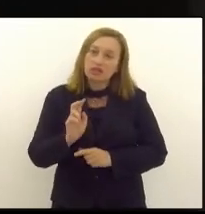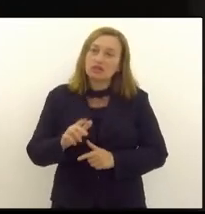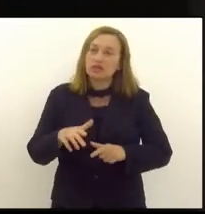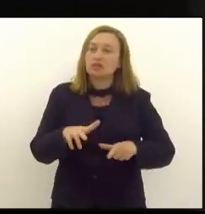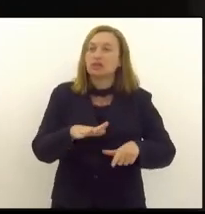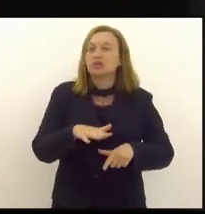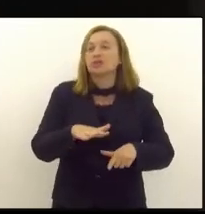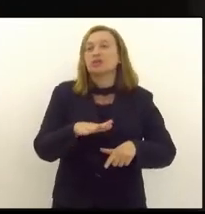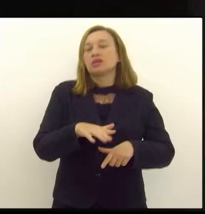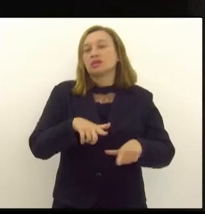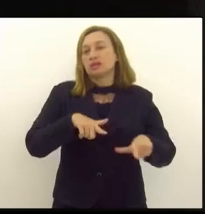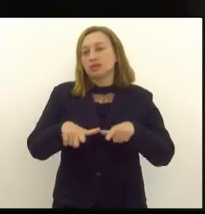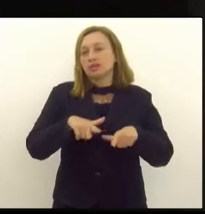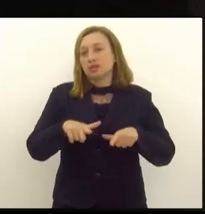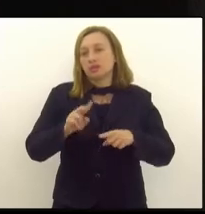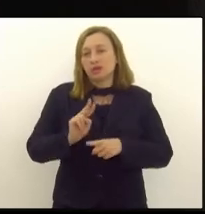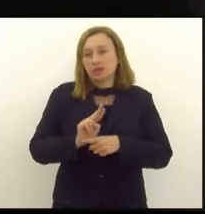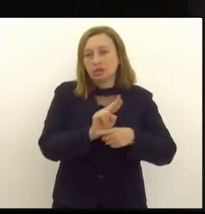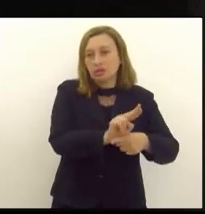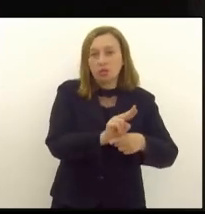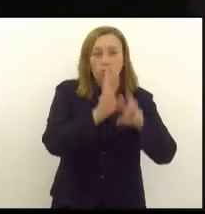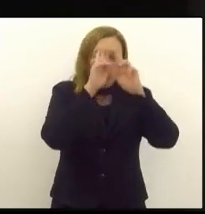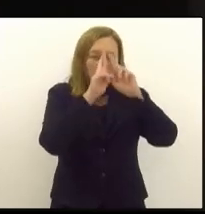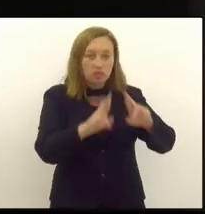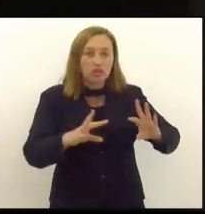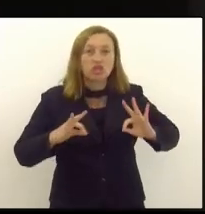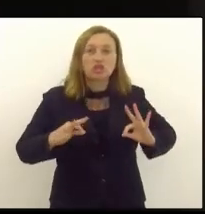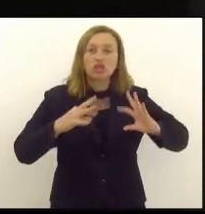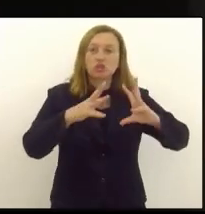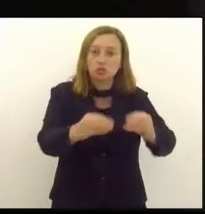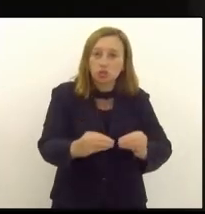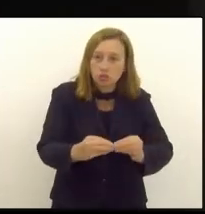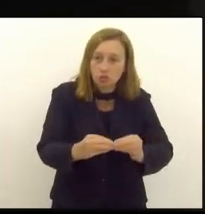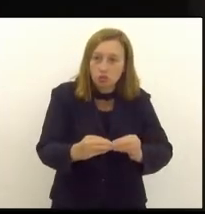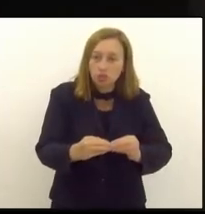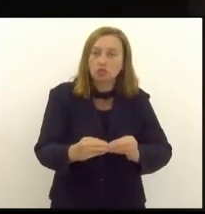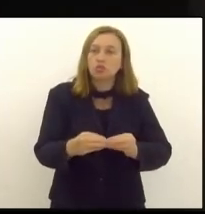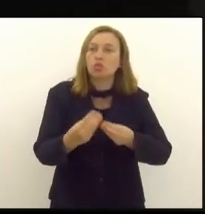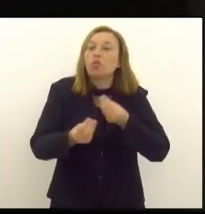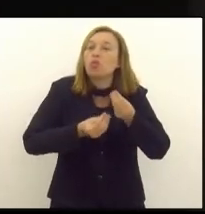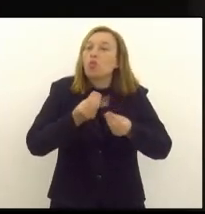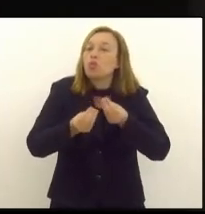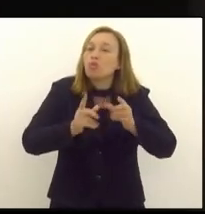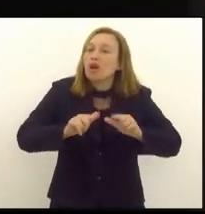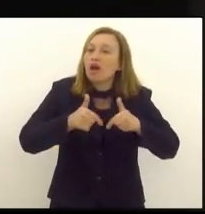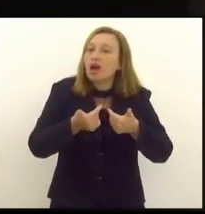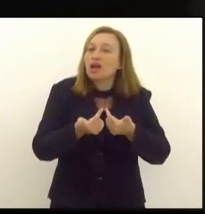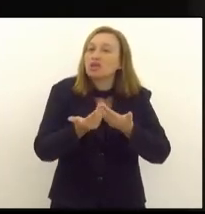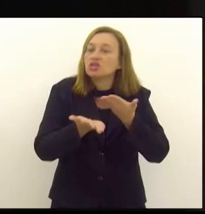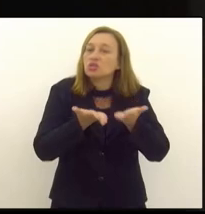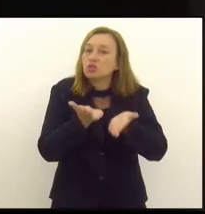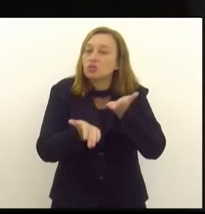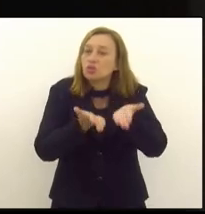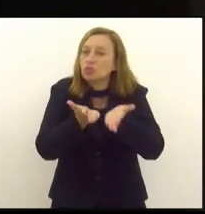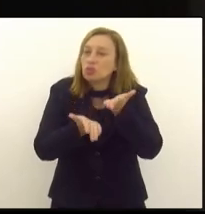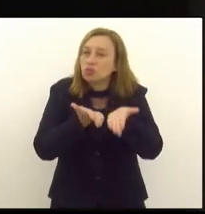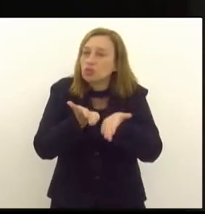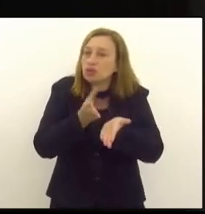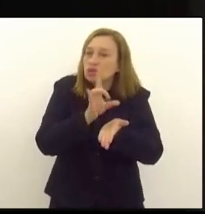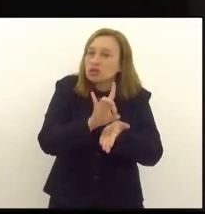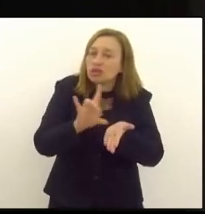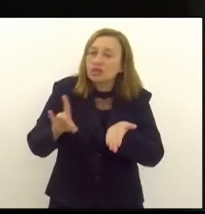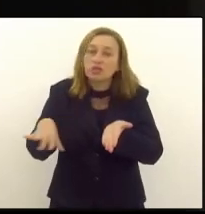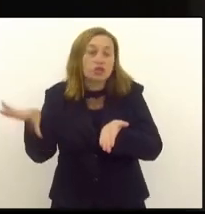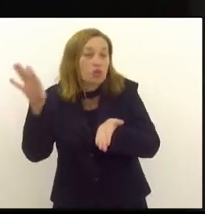do trabalho. O respeito que ela tem a todos e todas, e a maneira pela qual ela tem de acolher e de